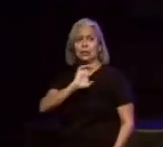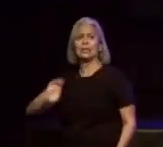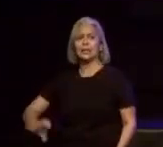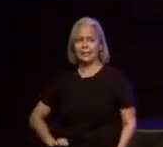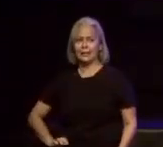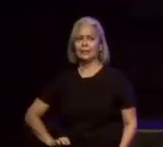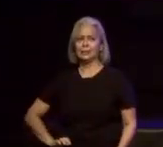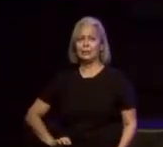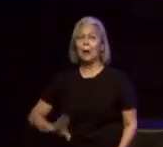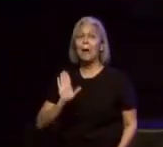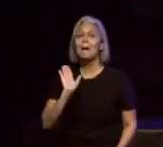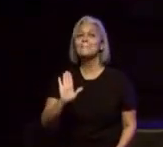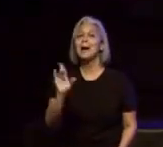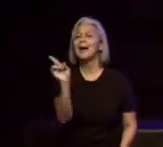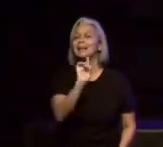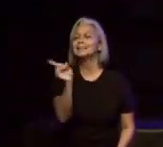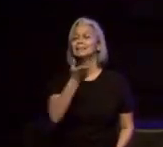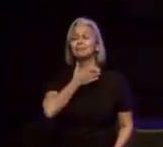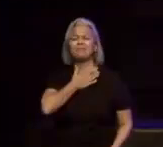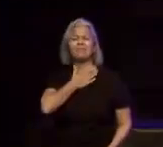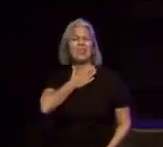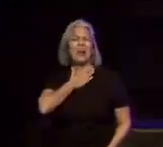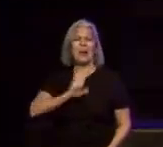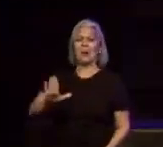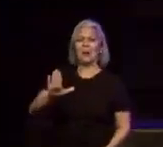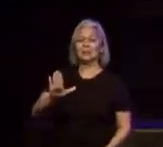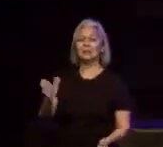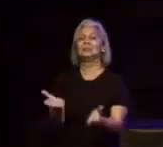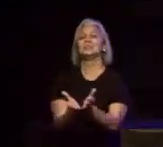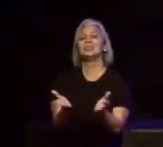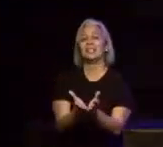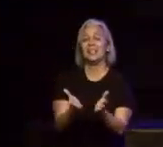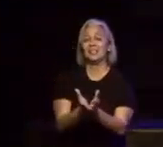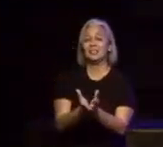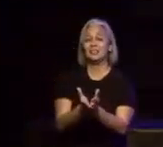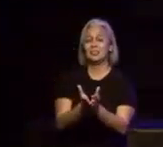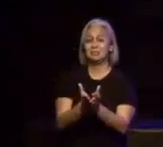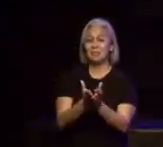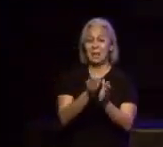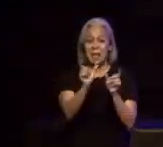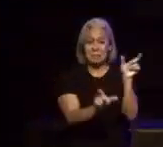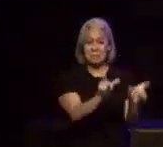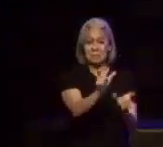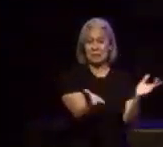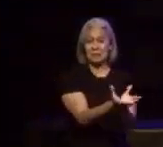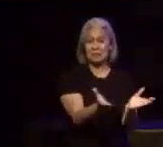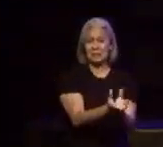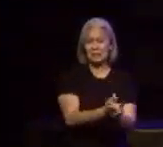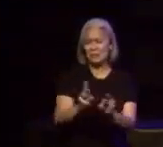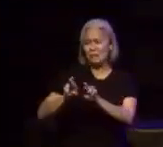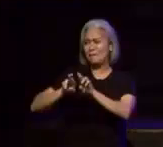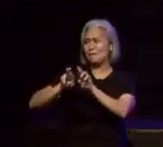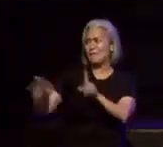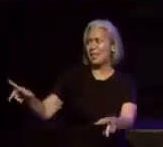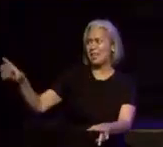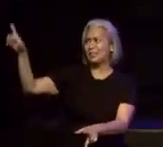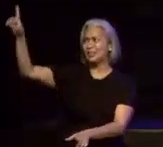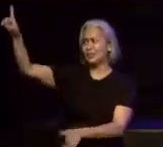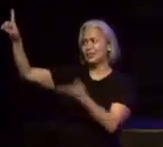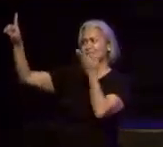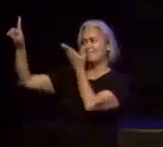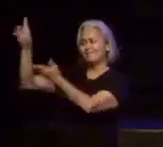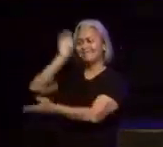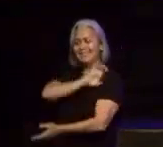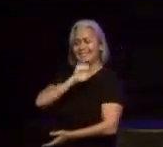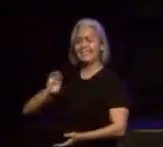falou isso. Seus cristãos são tão diferentes do seu Cristo. E no entanto,